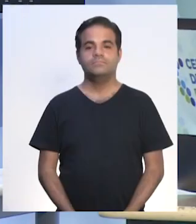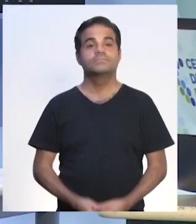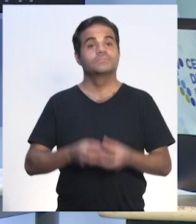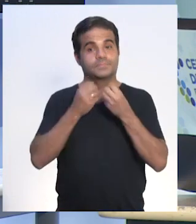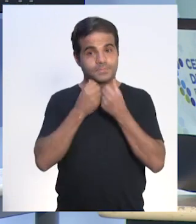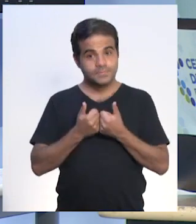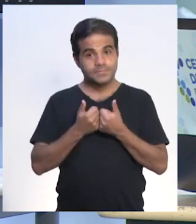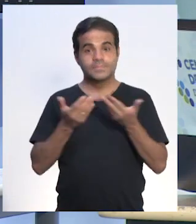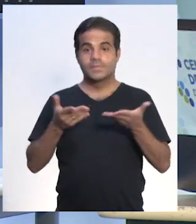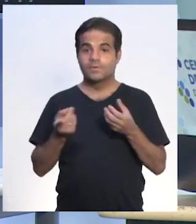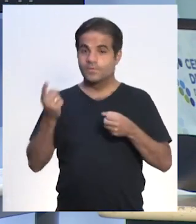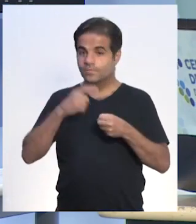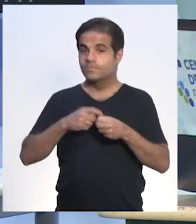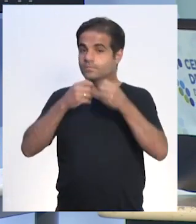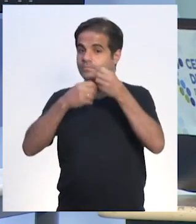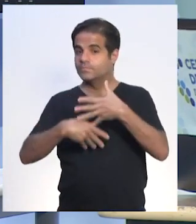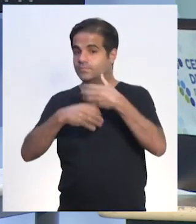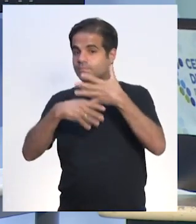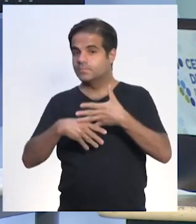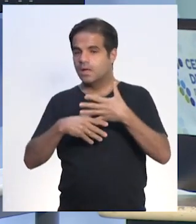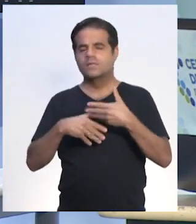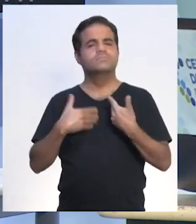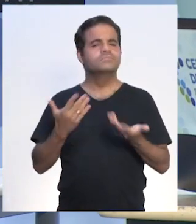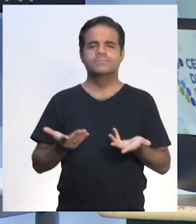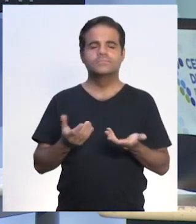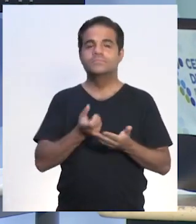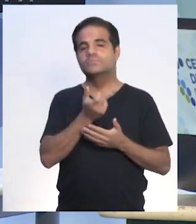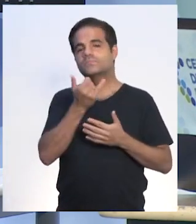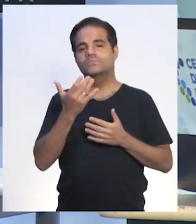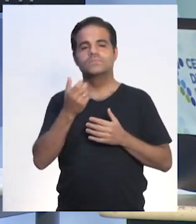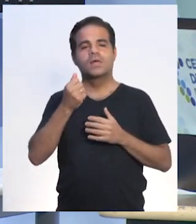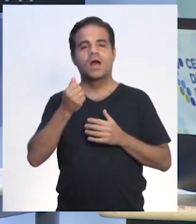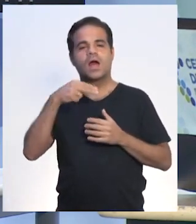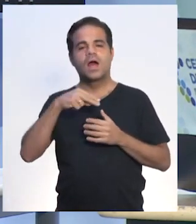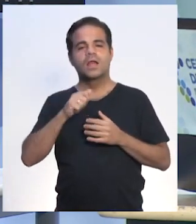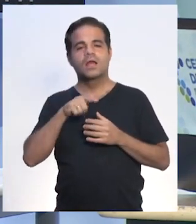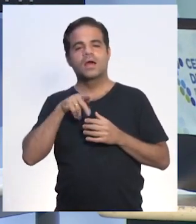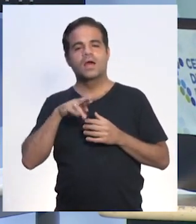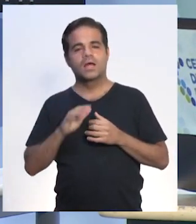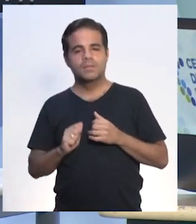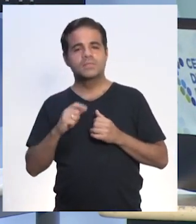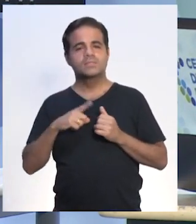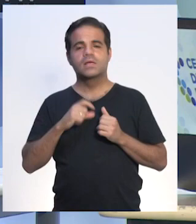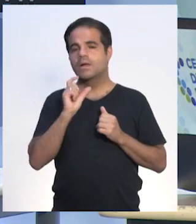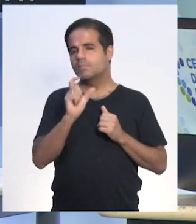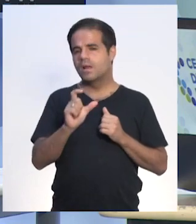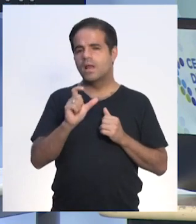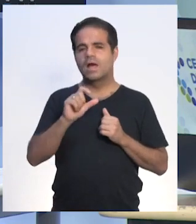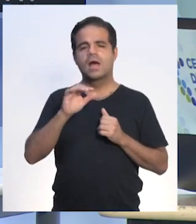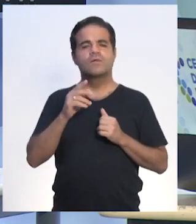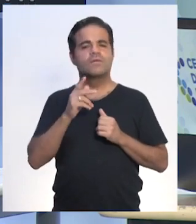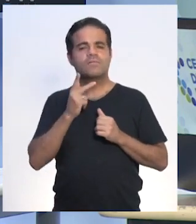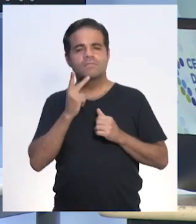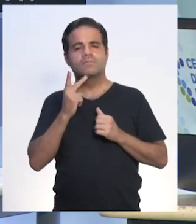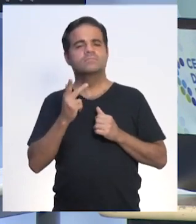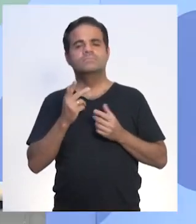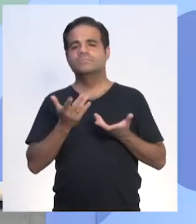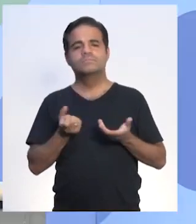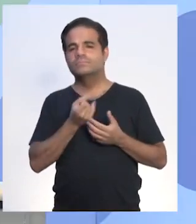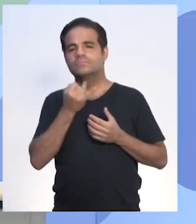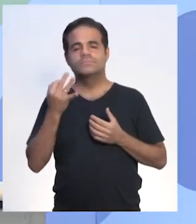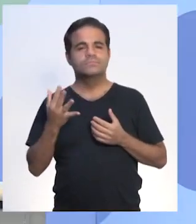Muito bem, voltamos do chat. E aí, quantos anagramas tem a palavra fala? Professora Roberta, o que eles colocaram no